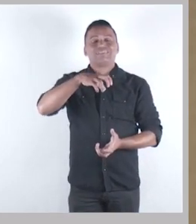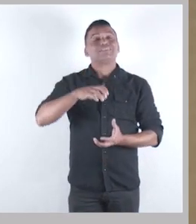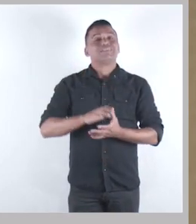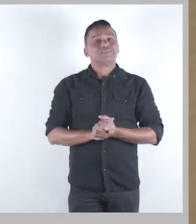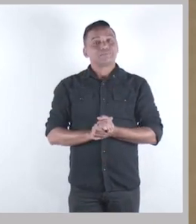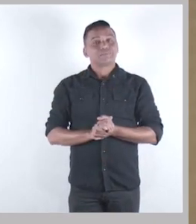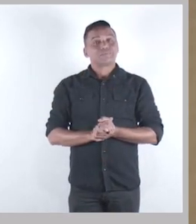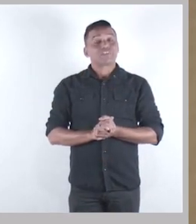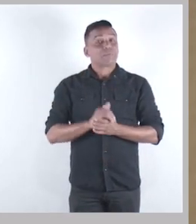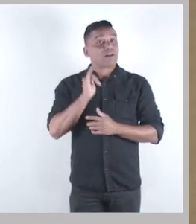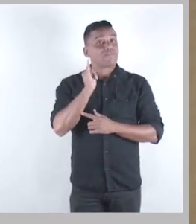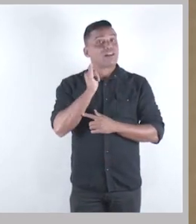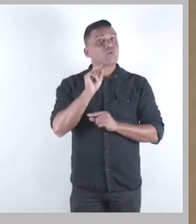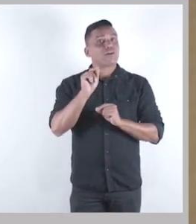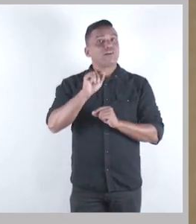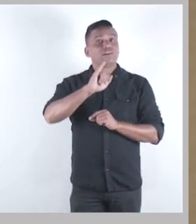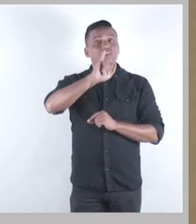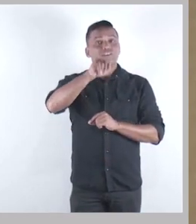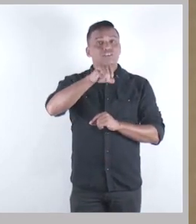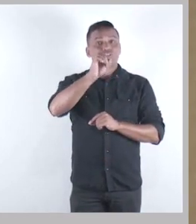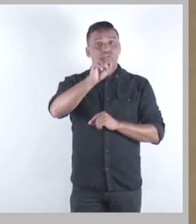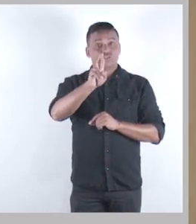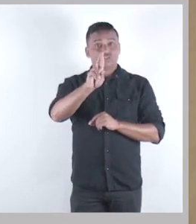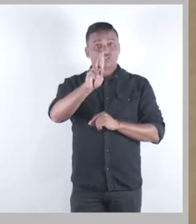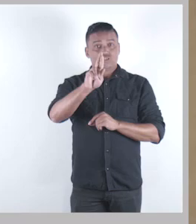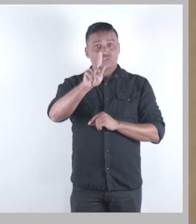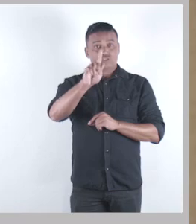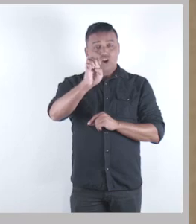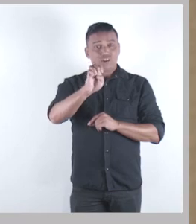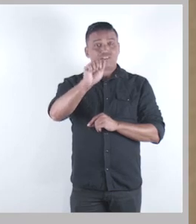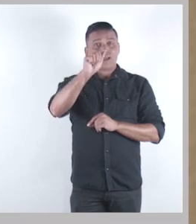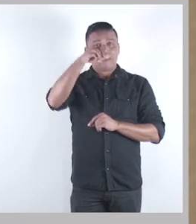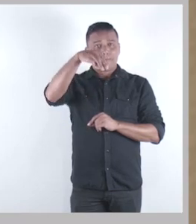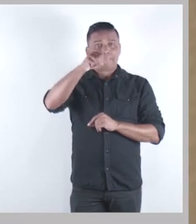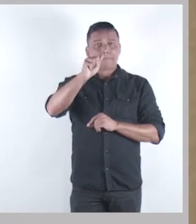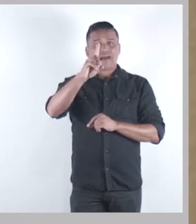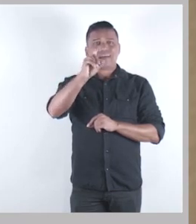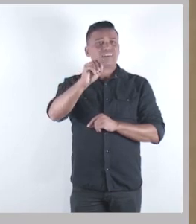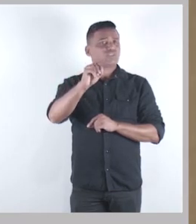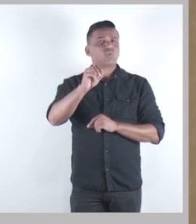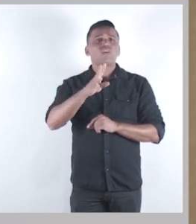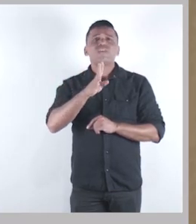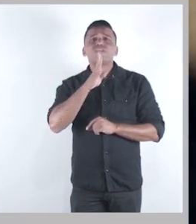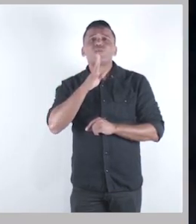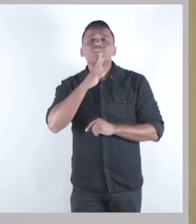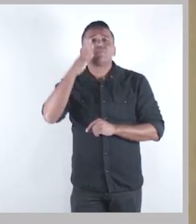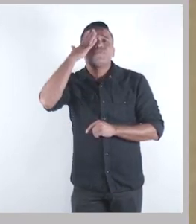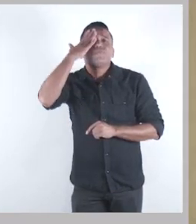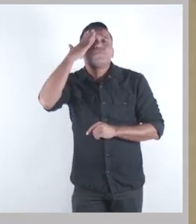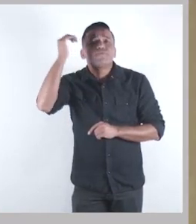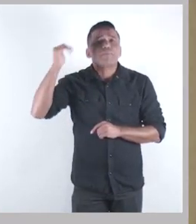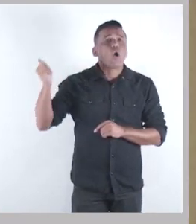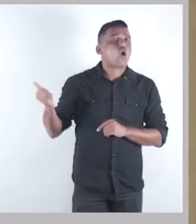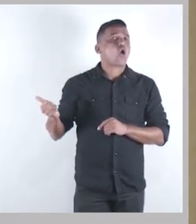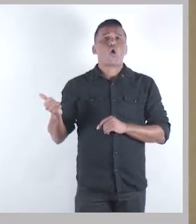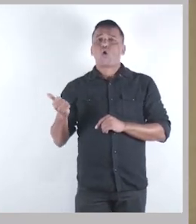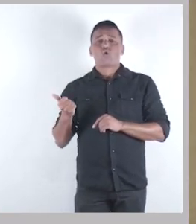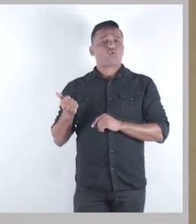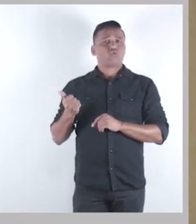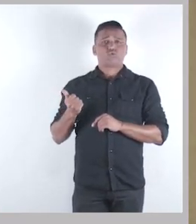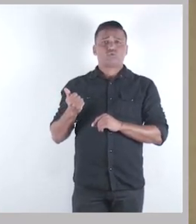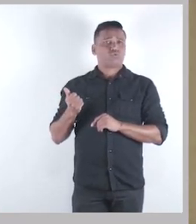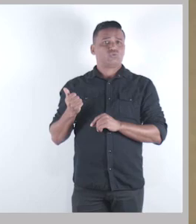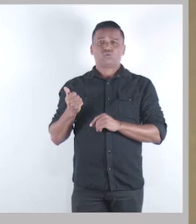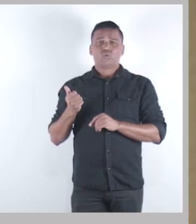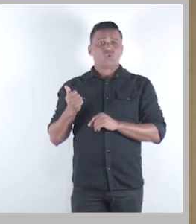Para dizer o quê? Para dizer que Jorge Amado é um escritor bem conhecido em Moçambique, que foi lido bastante pelas gerações mais velhas e também